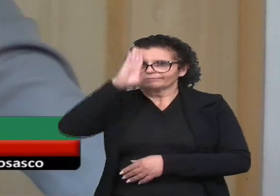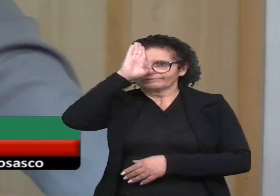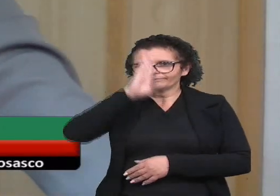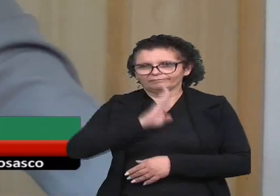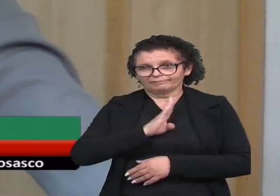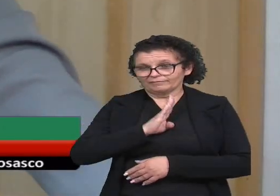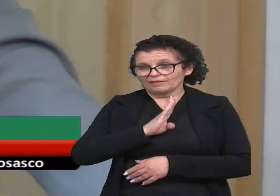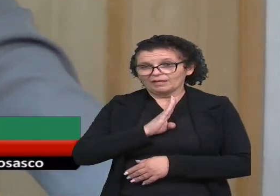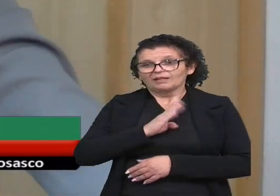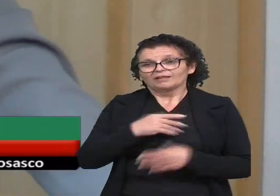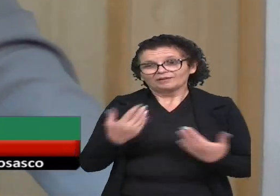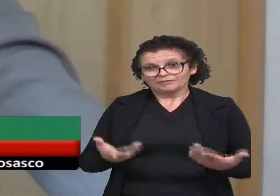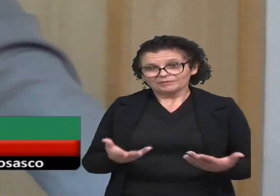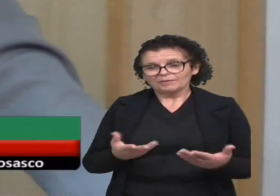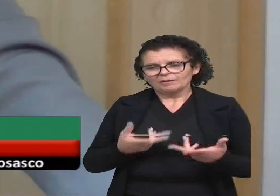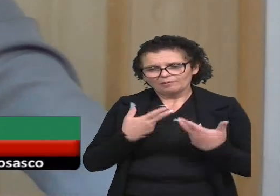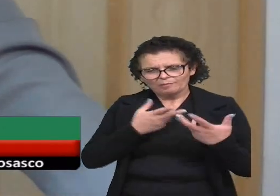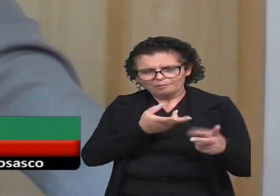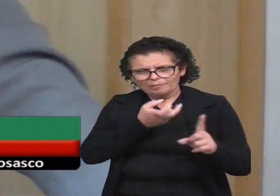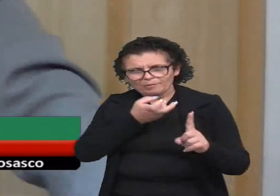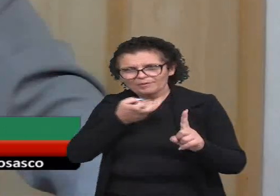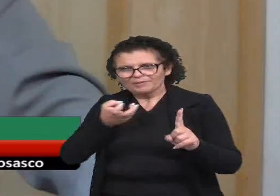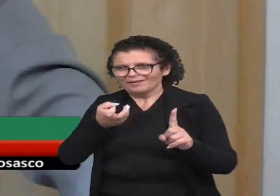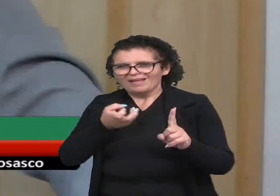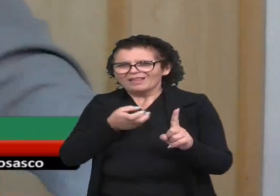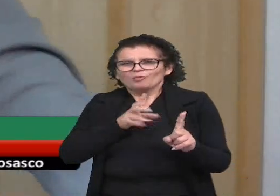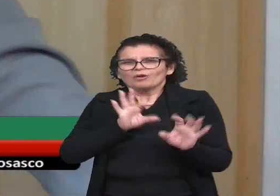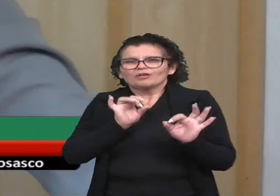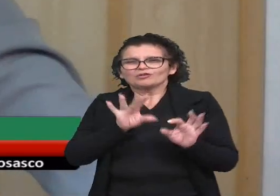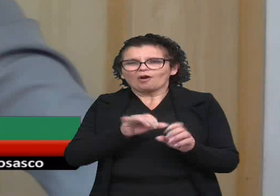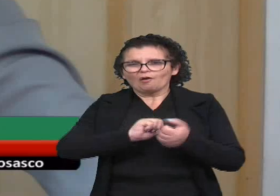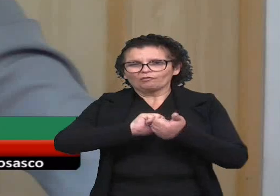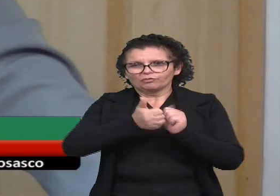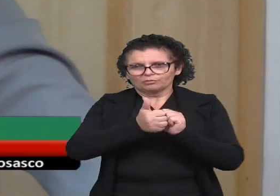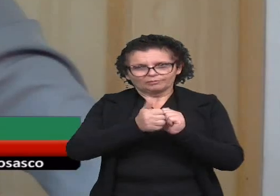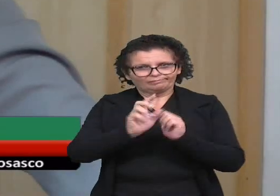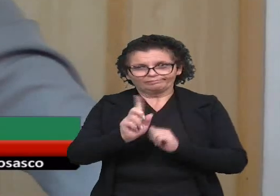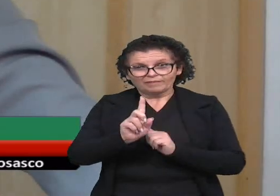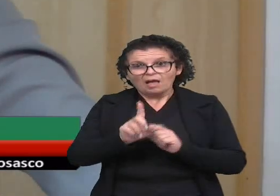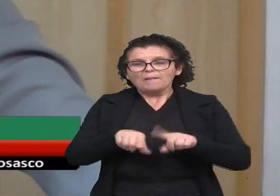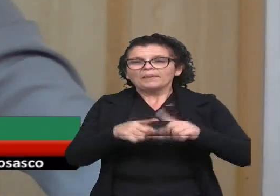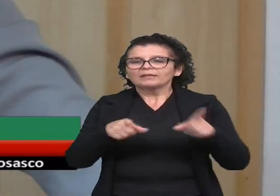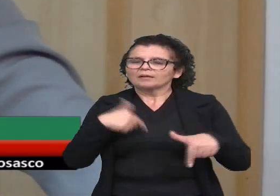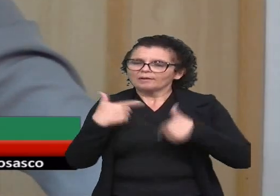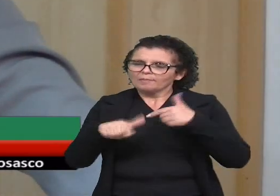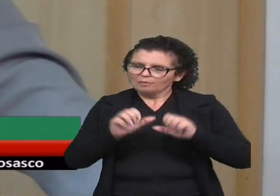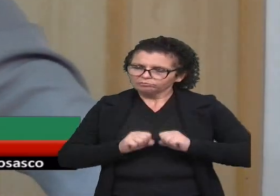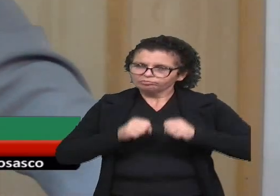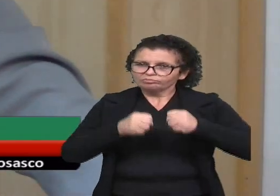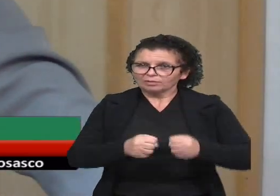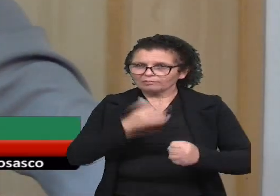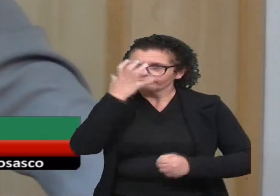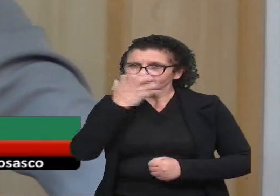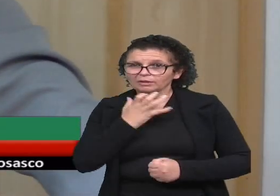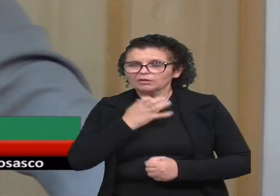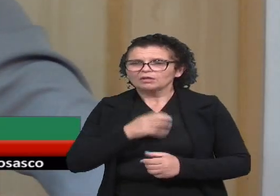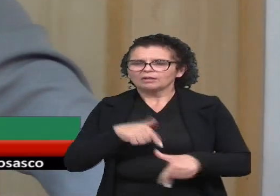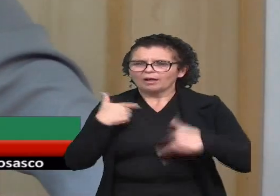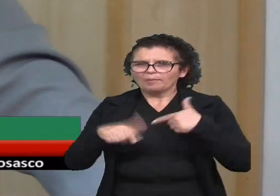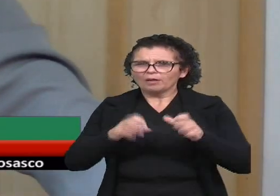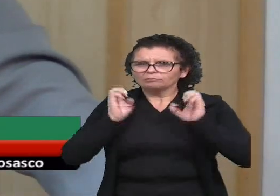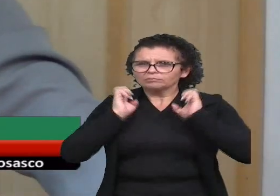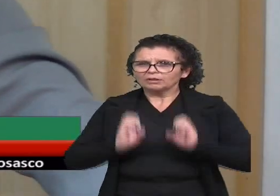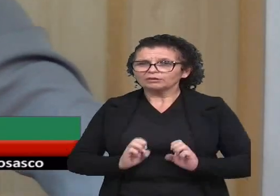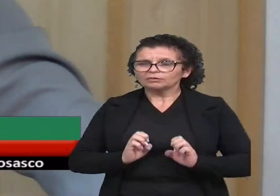gratuita. Então, o reconhecimento não é só pela questão do futebol, mas sim do trabalho sério, do trabalho honesto,